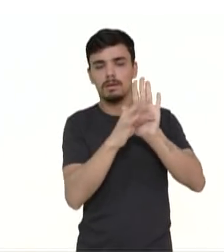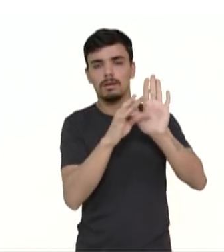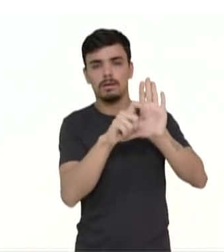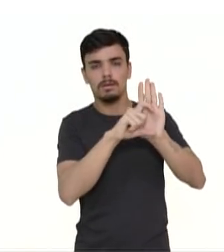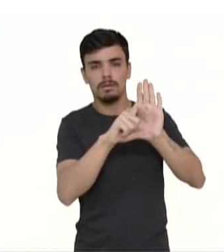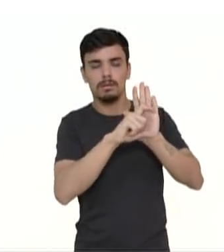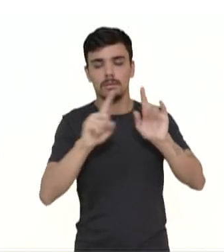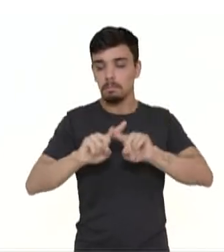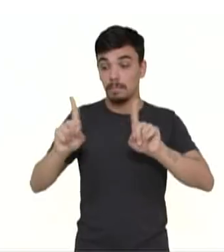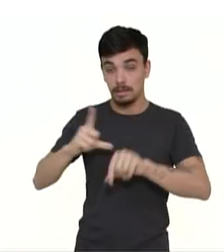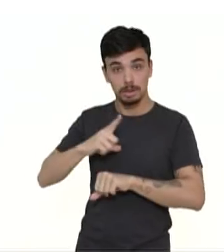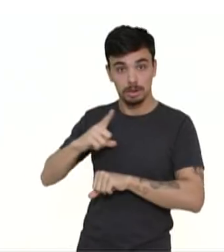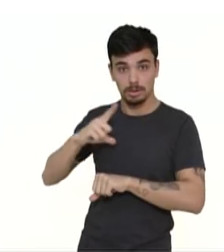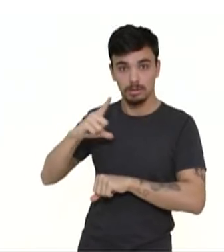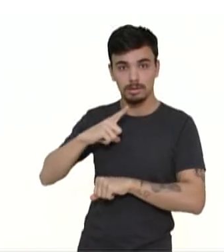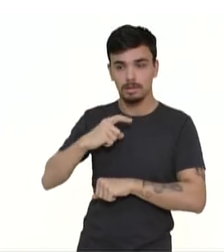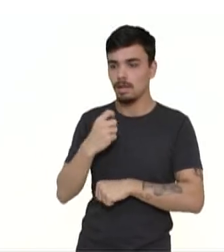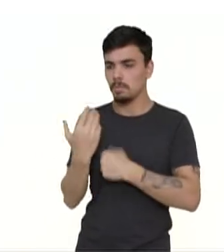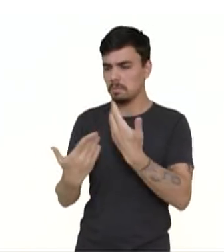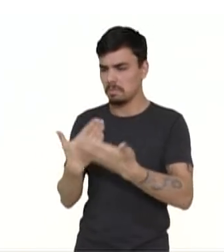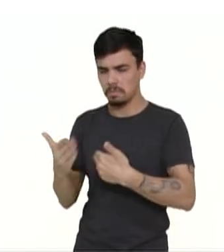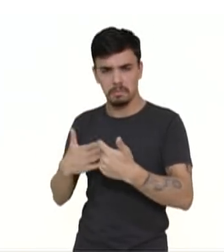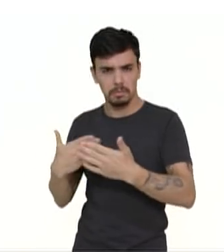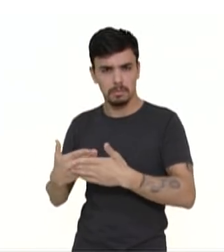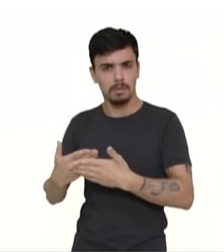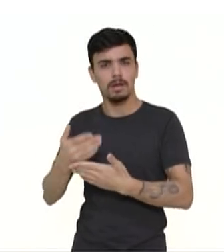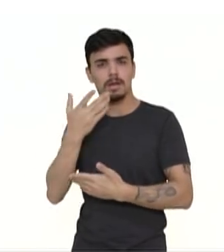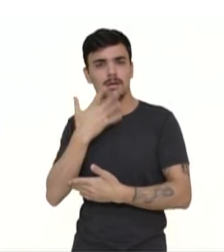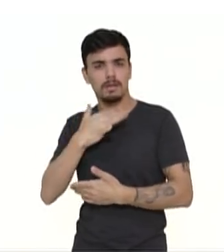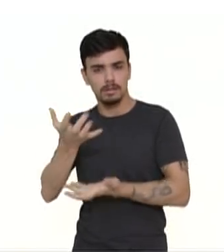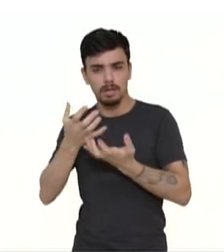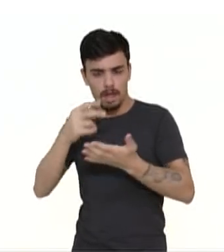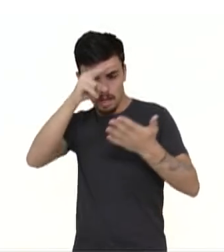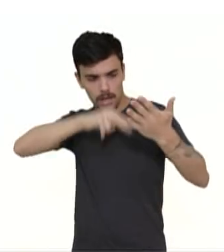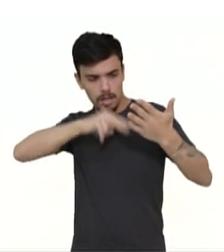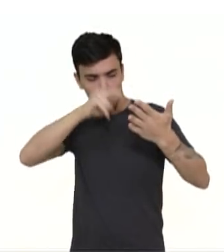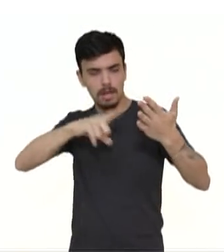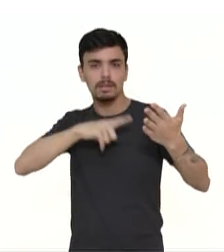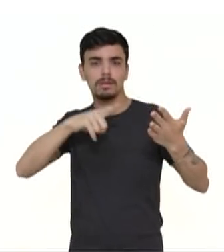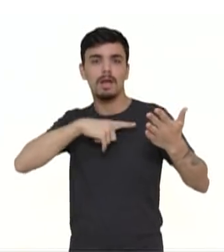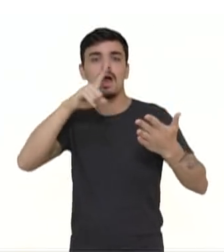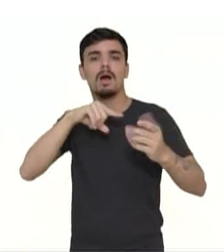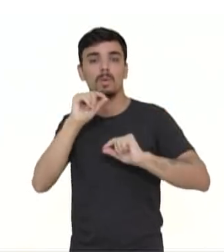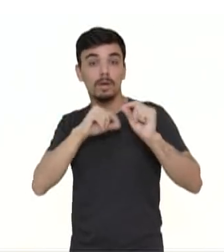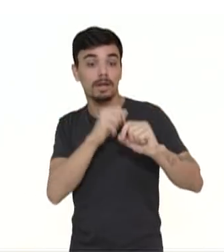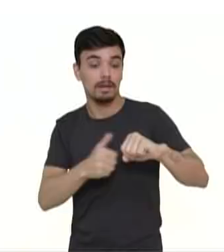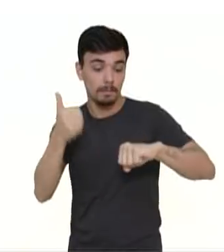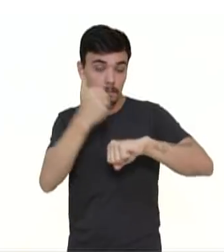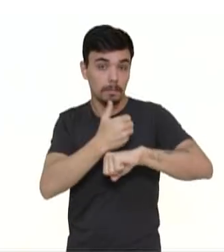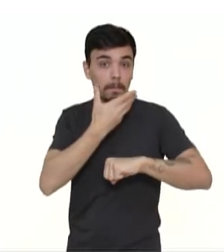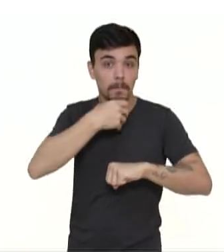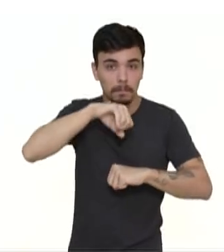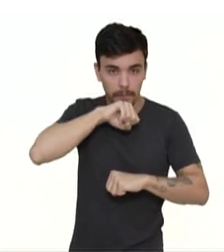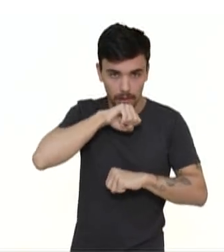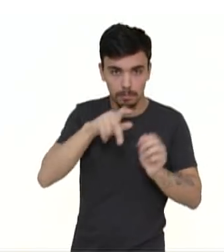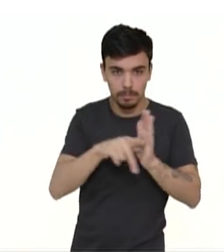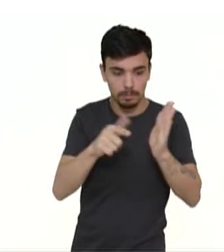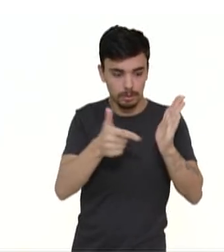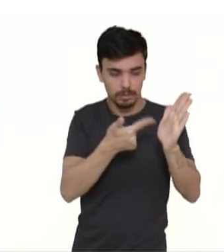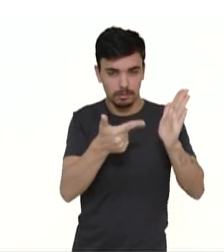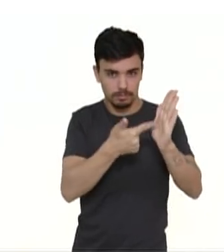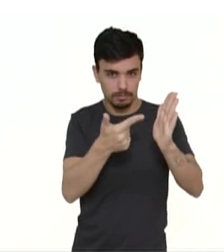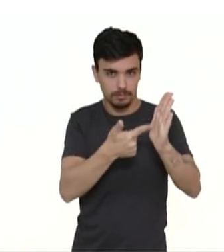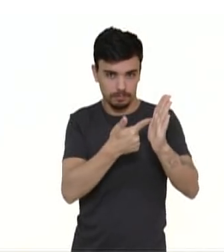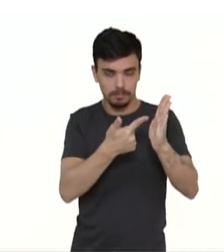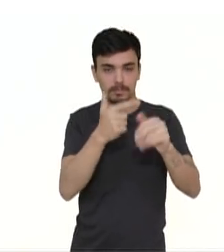Mas possuía o que qualquer criança devoradora de histórias gostaria de ter, um pai dono de livraria. Pouco aproveitava.